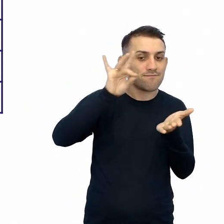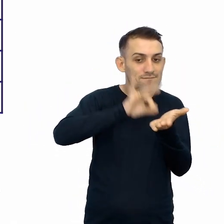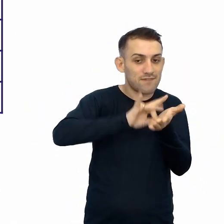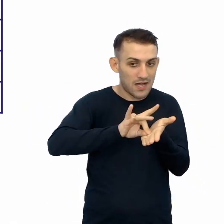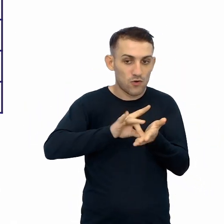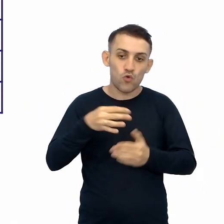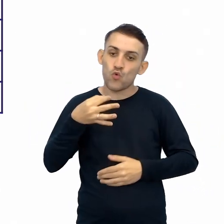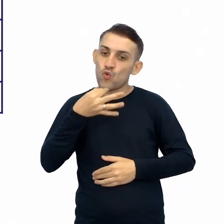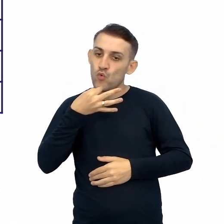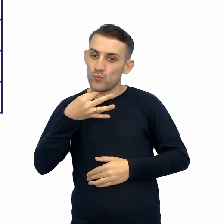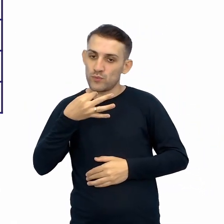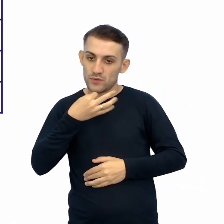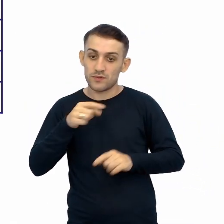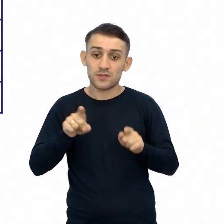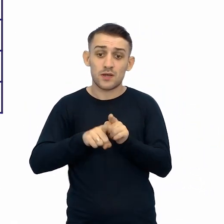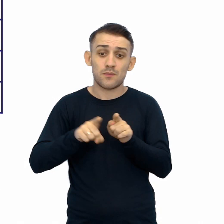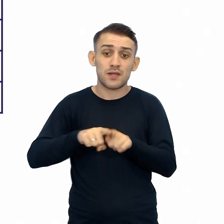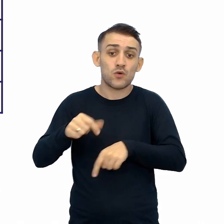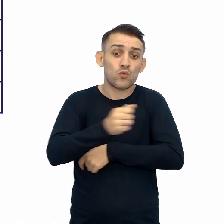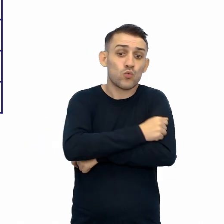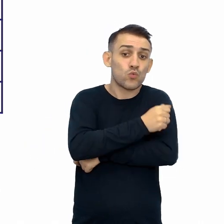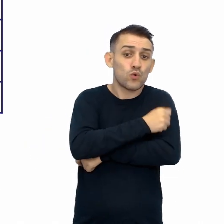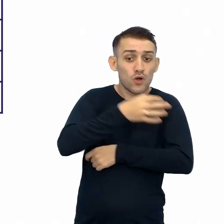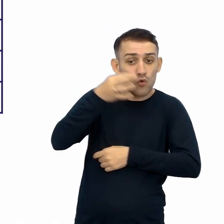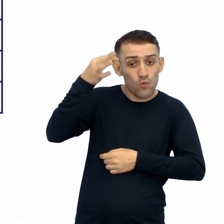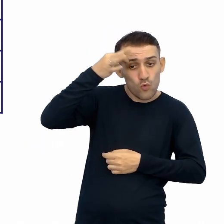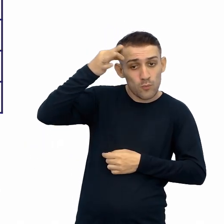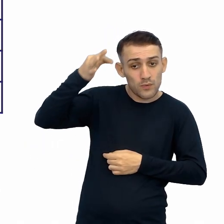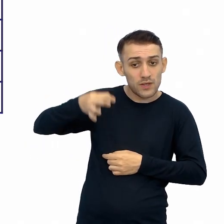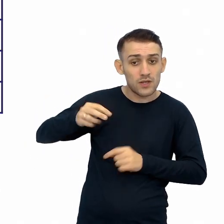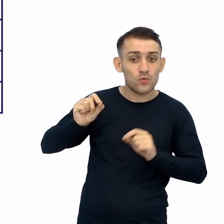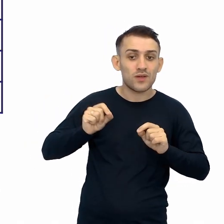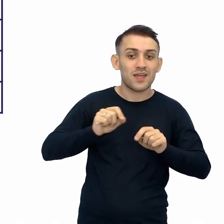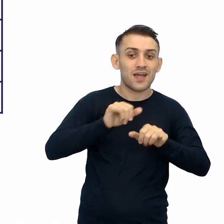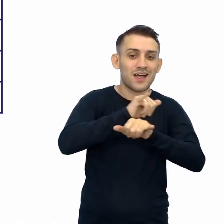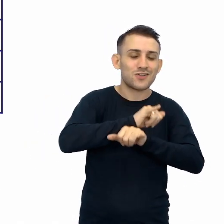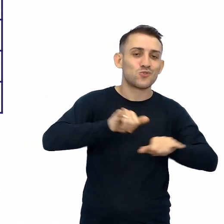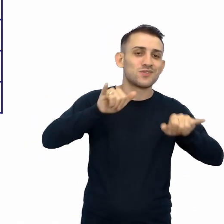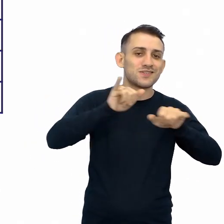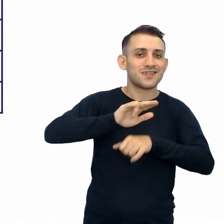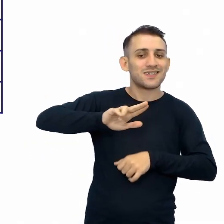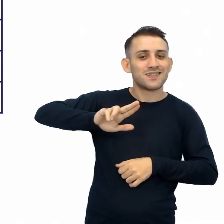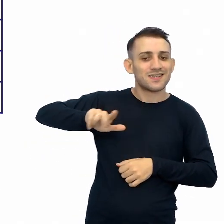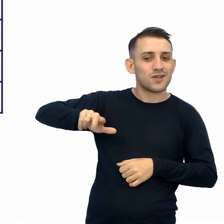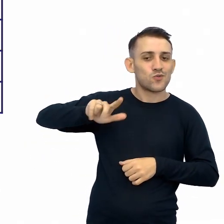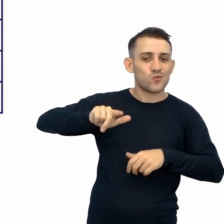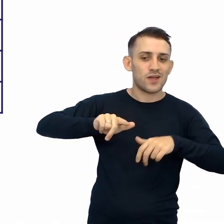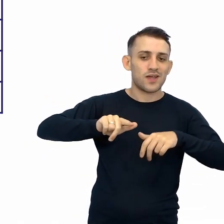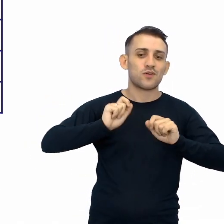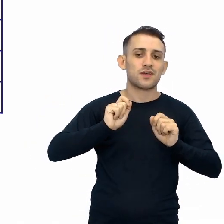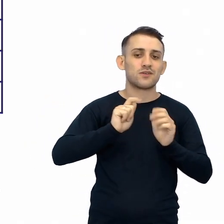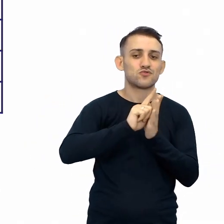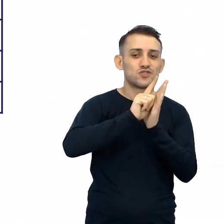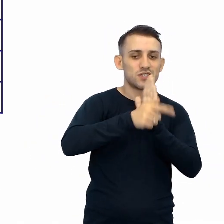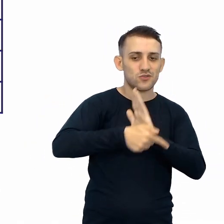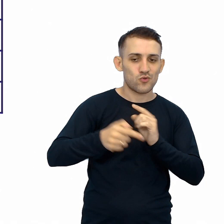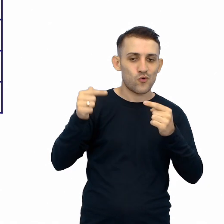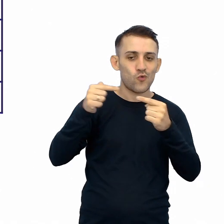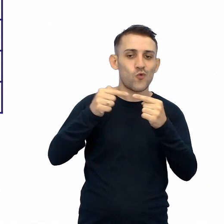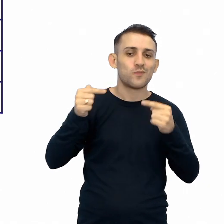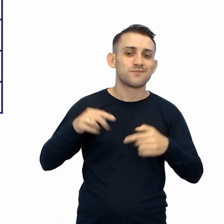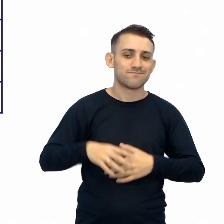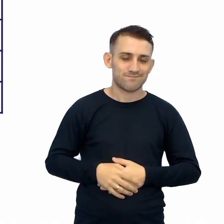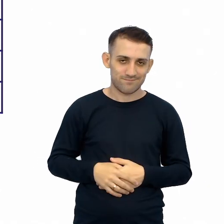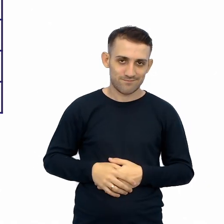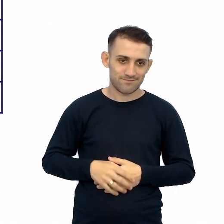opinião e que os estudantes compreendam que a notícia não é um gênero opinativo,